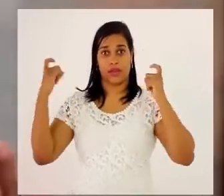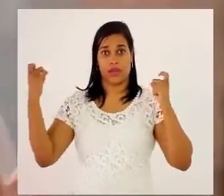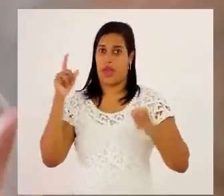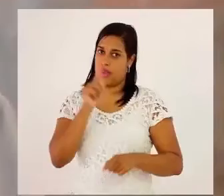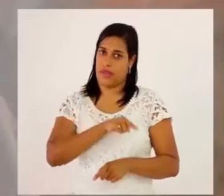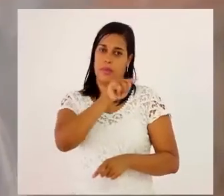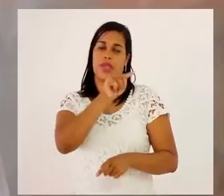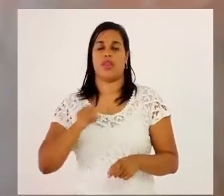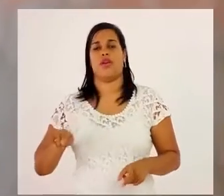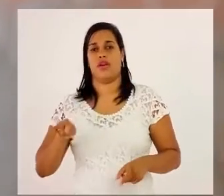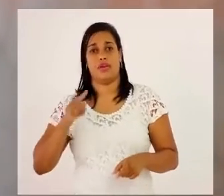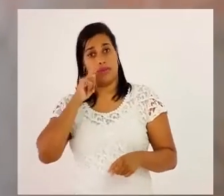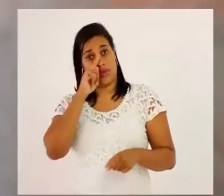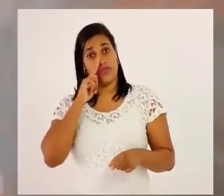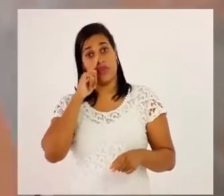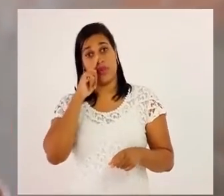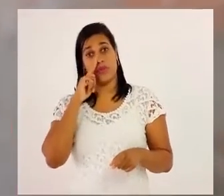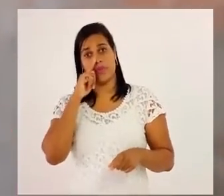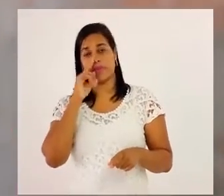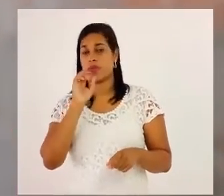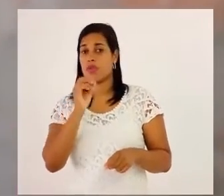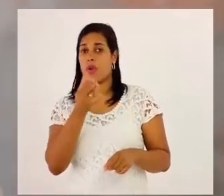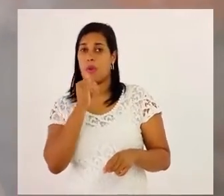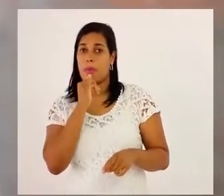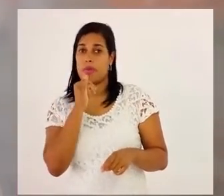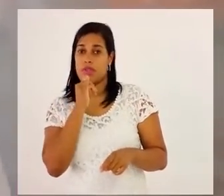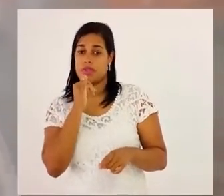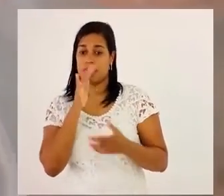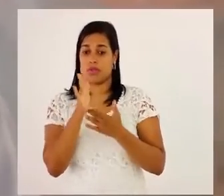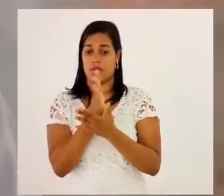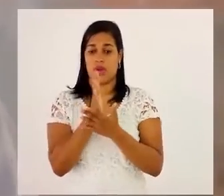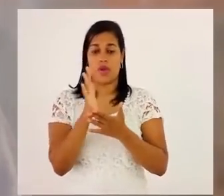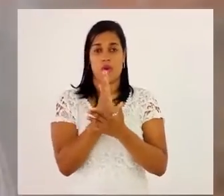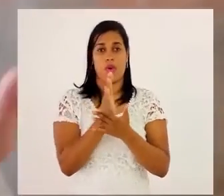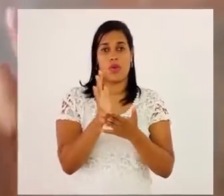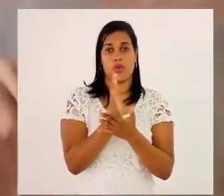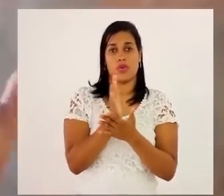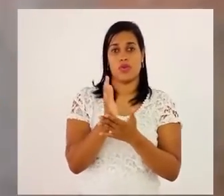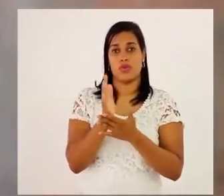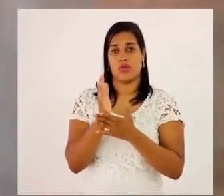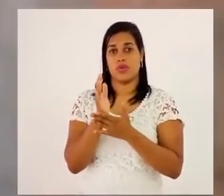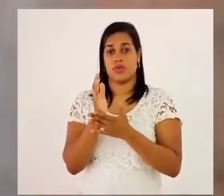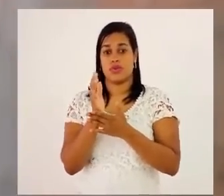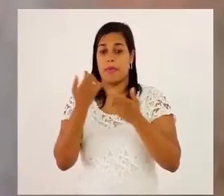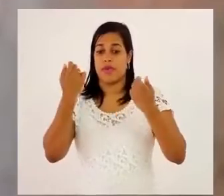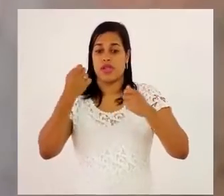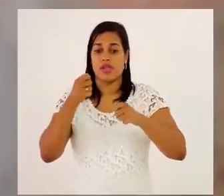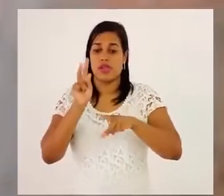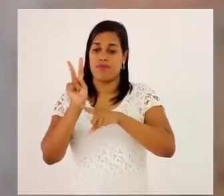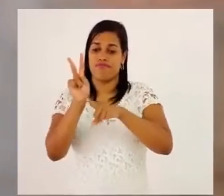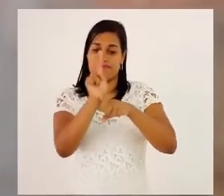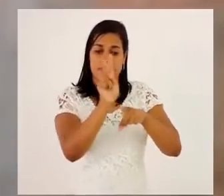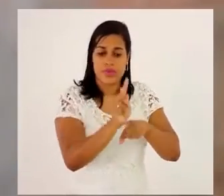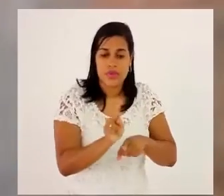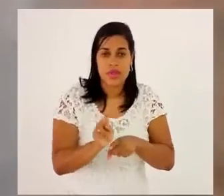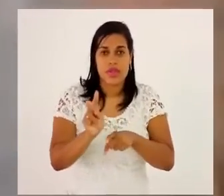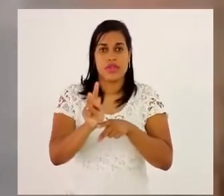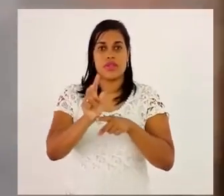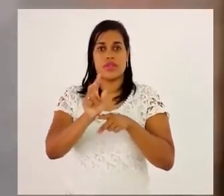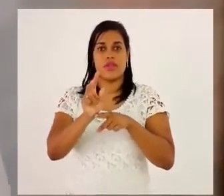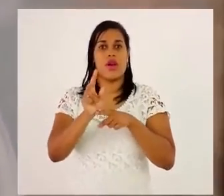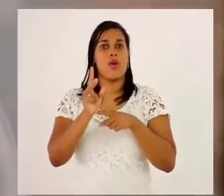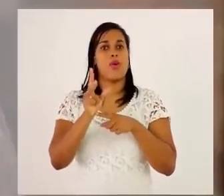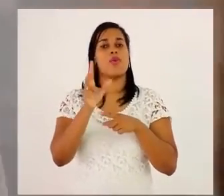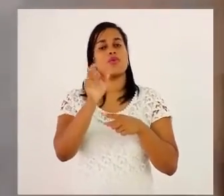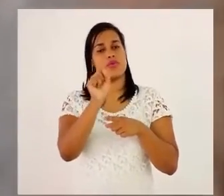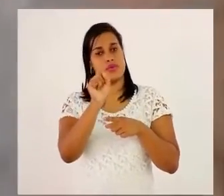poderia também eliminar o risco na trajetória, botando barreiras, fazendo embarreiramento, fazendo revestimento acústico. Isso seria a